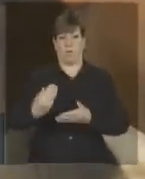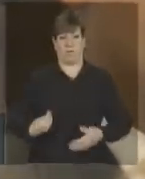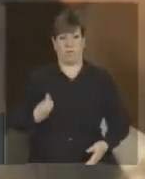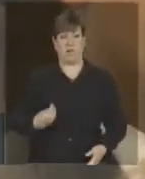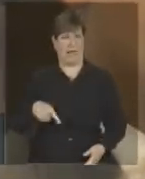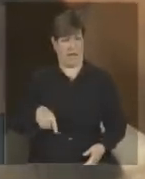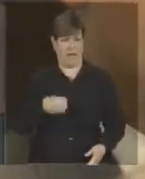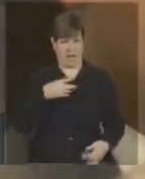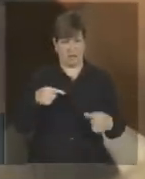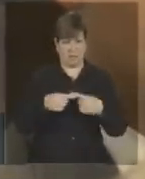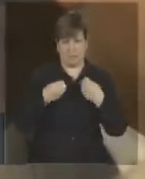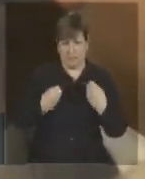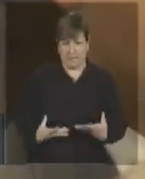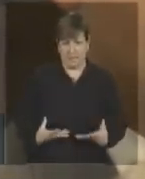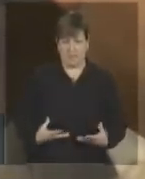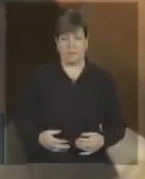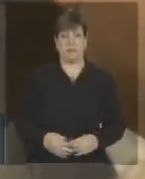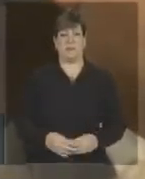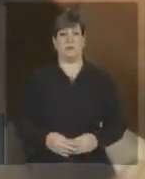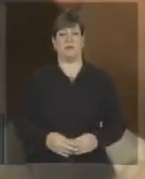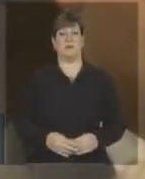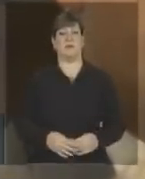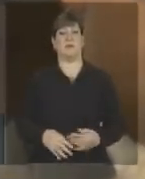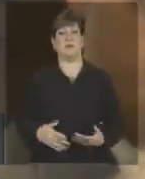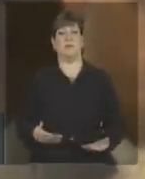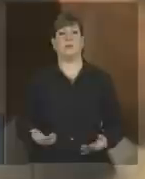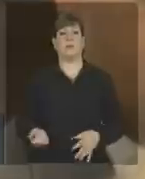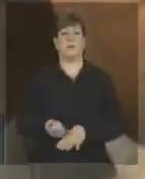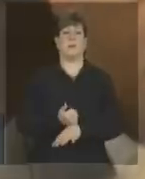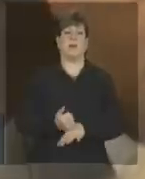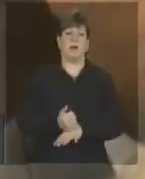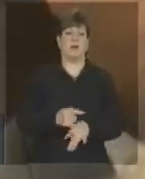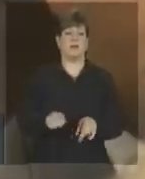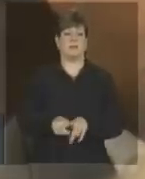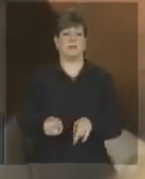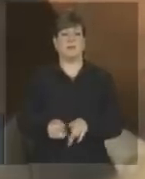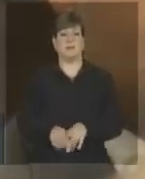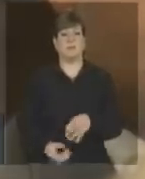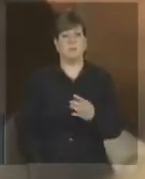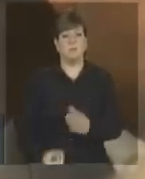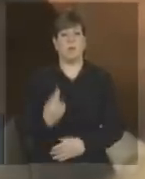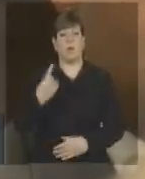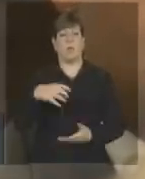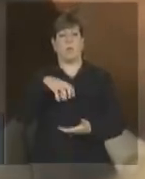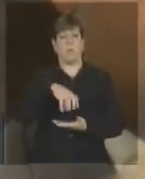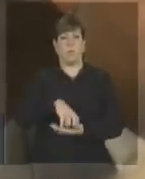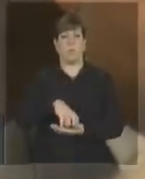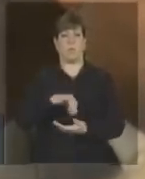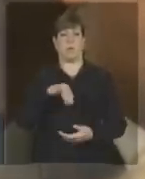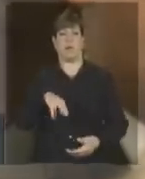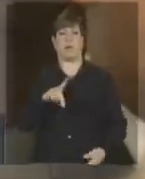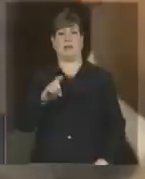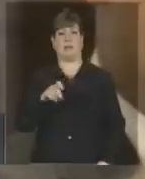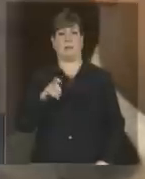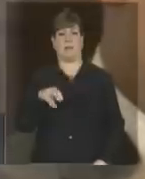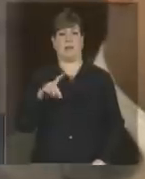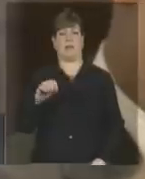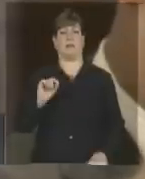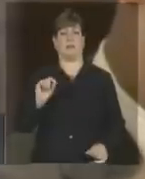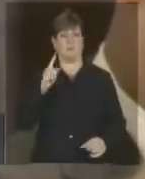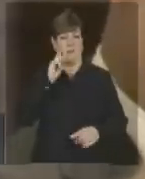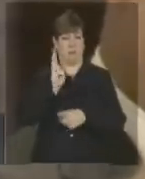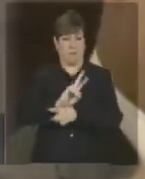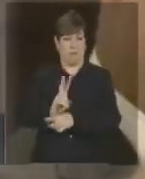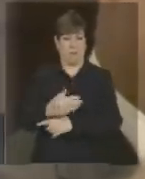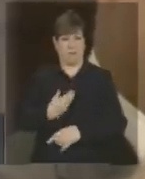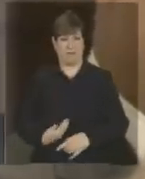viável? E não seria melhor ter criado também um órgão independente para monitorar o governo? Será que dá para acreditar no próprio governo